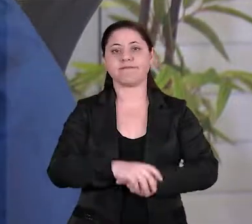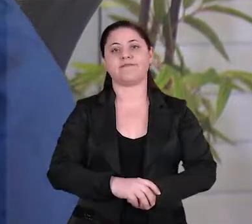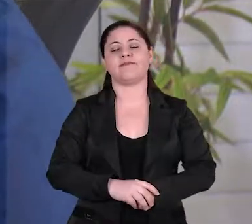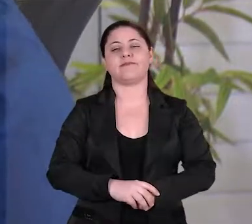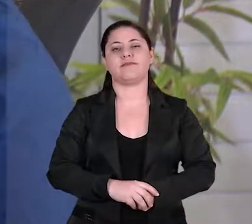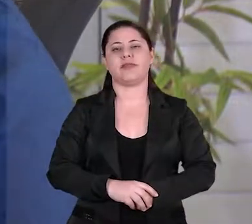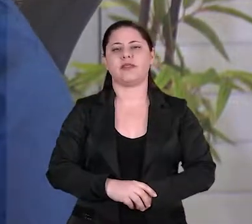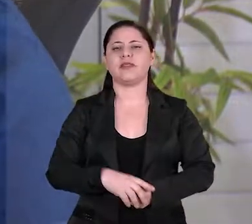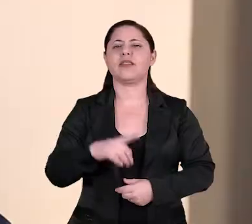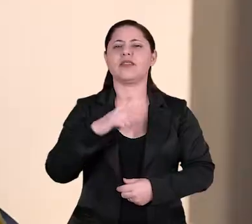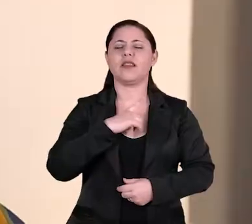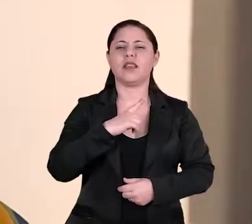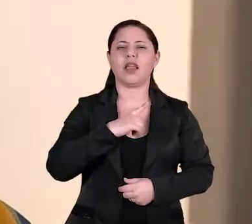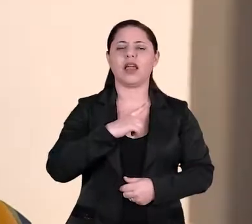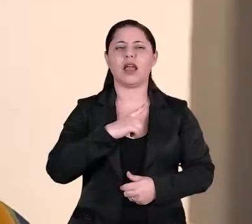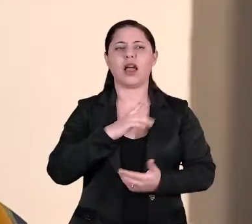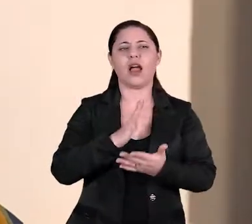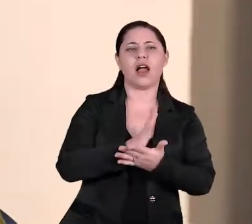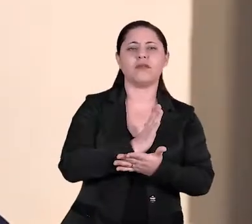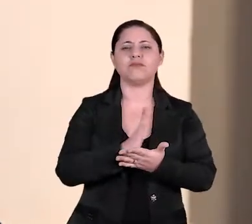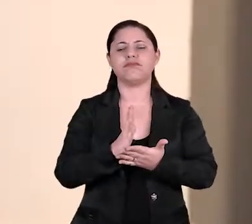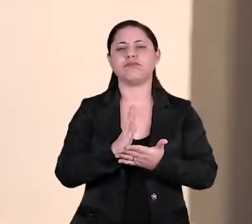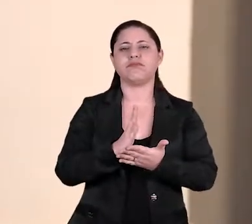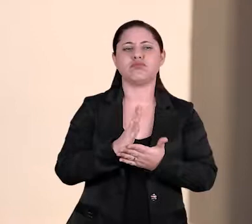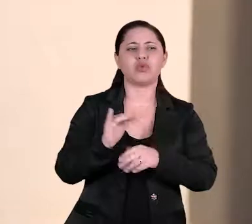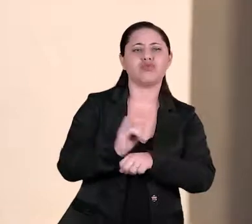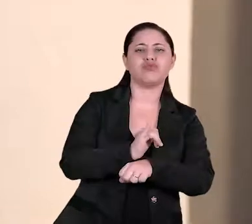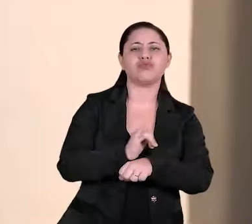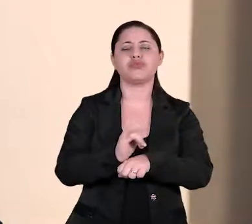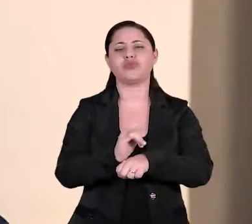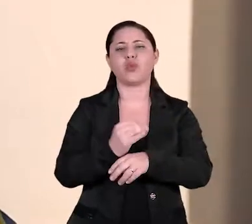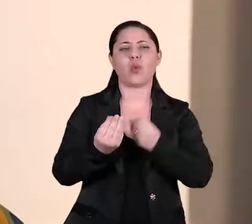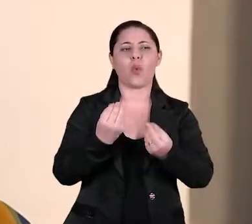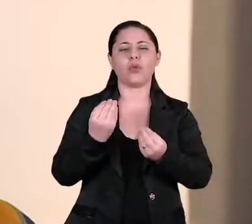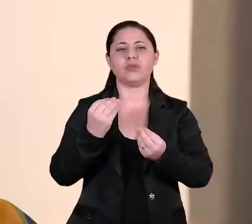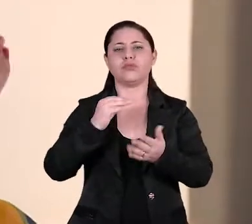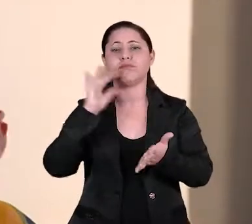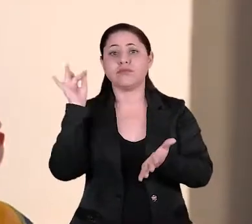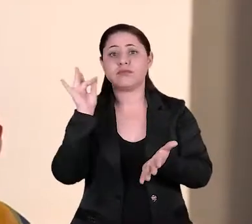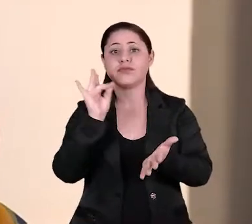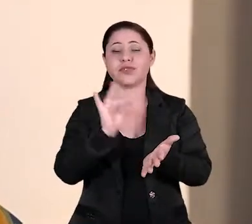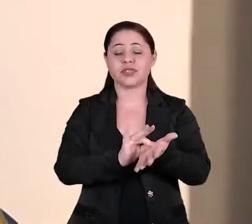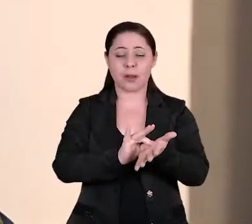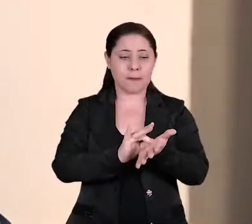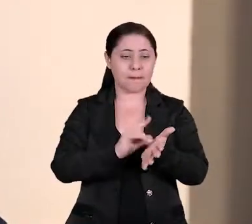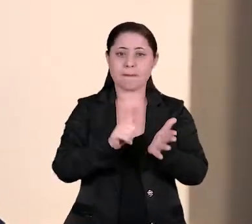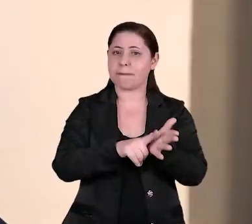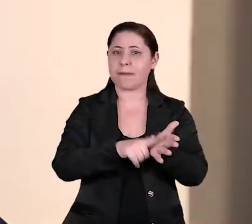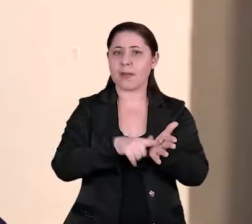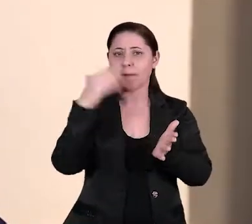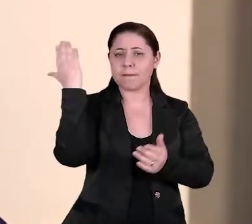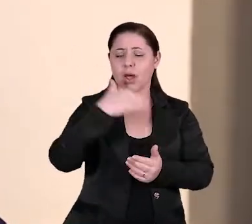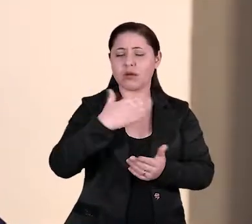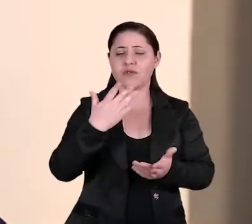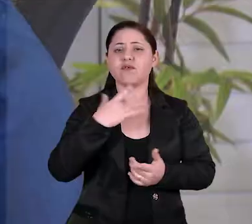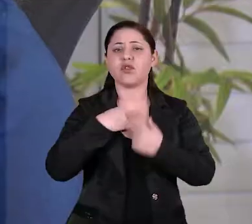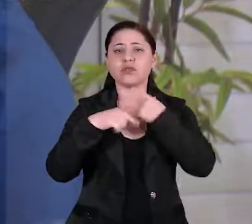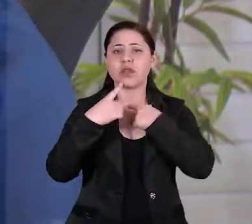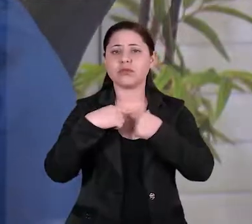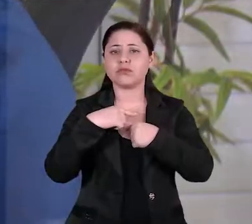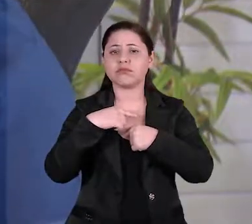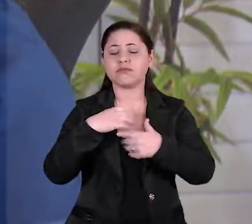a falecer. Existe algum mecanismo para certificar essa vontade desse